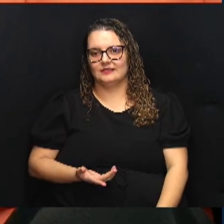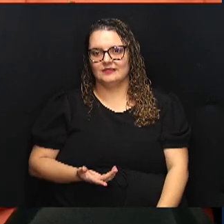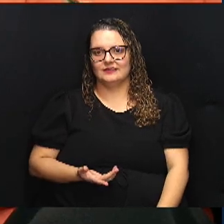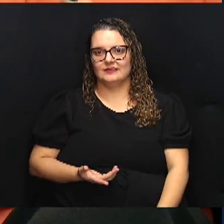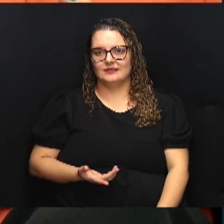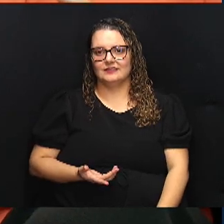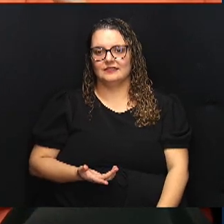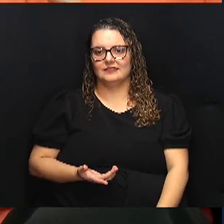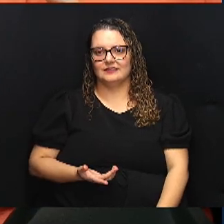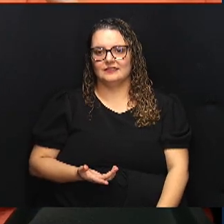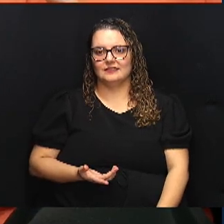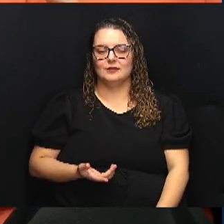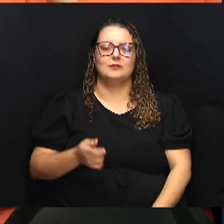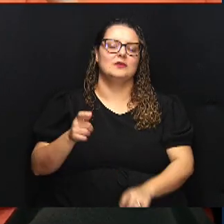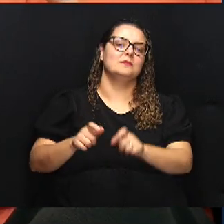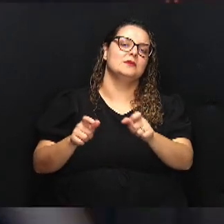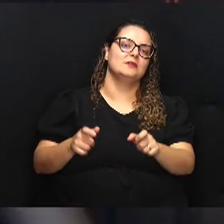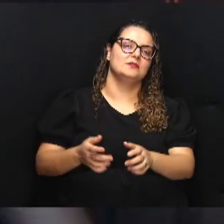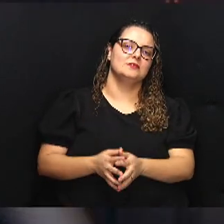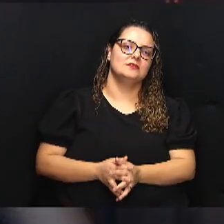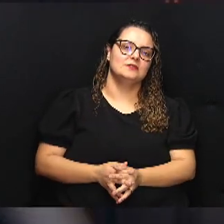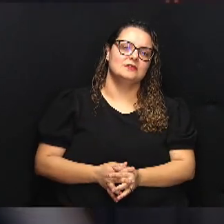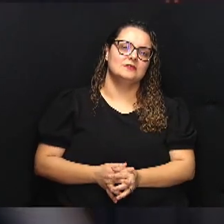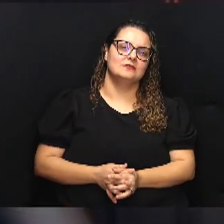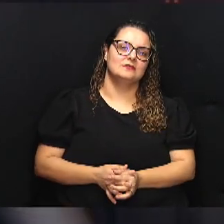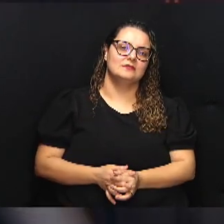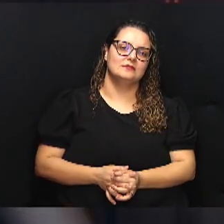e é para quem não.